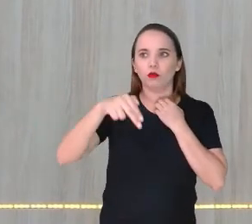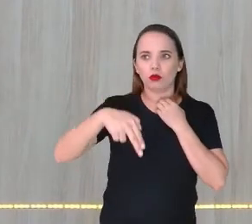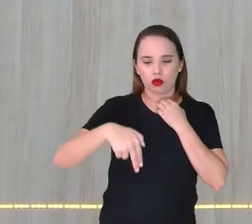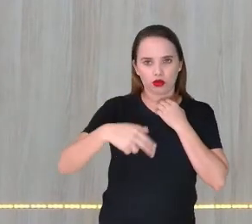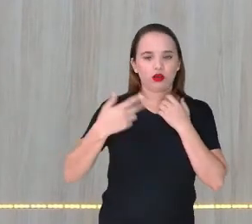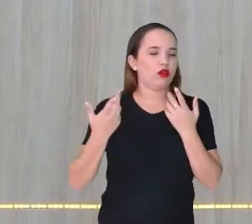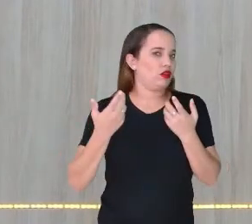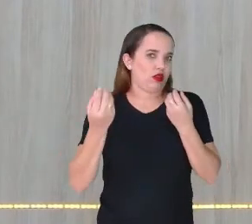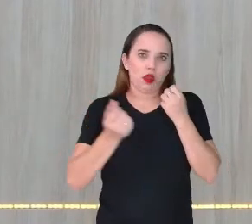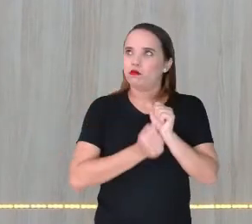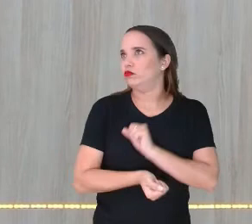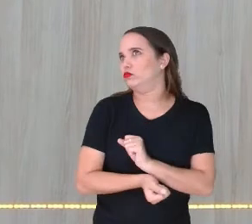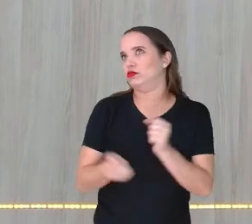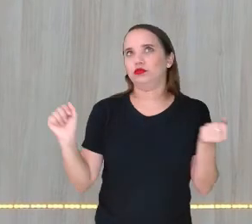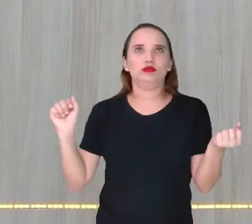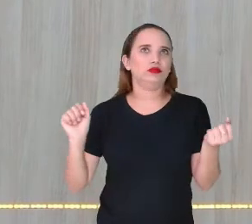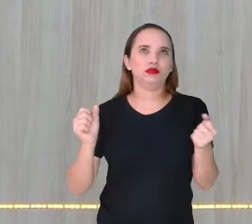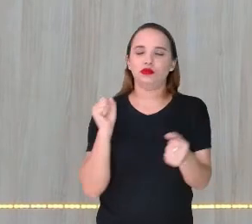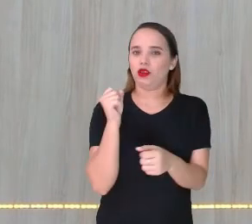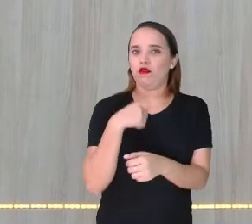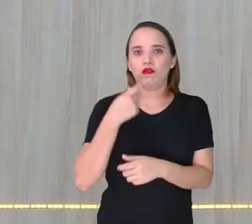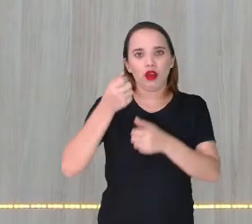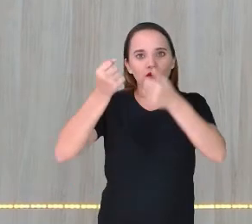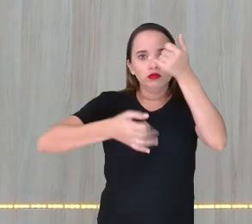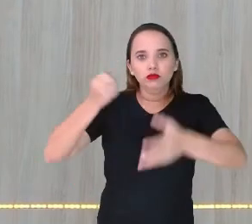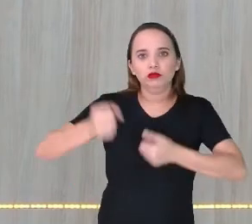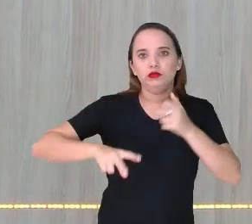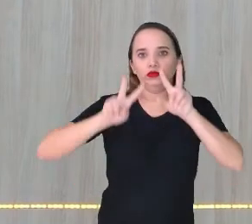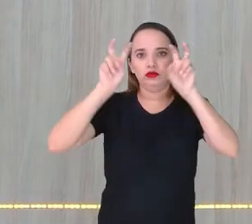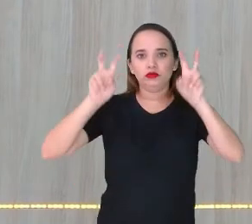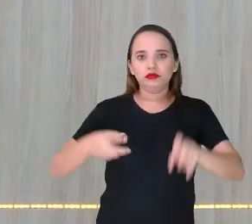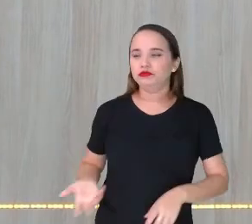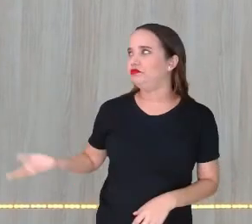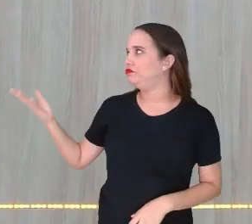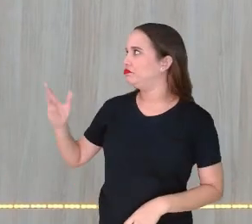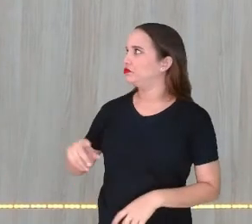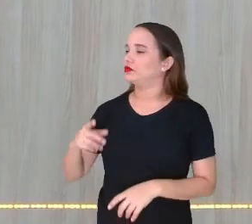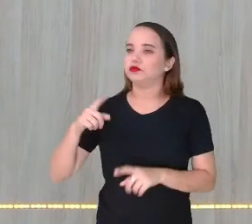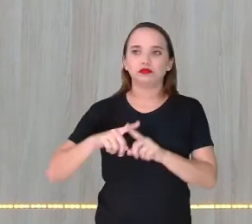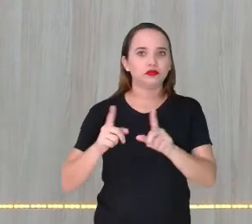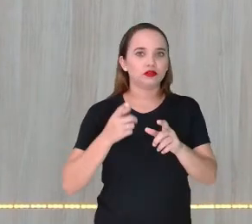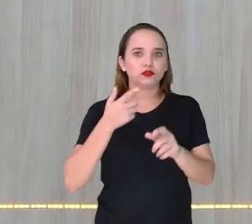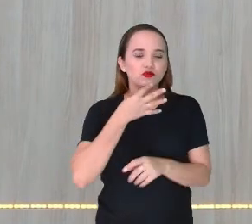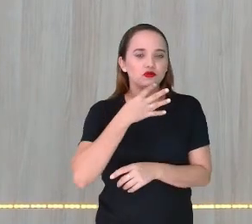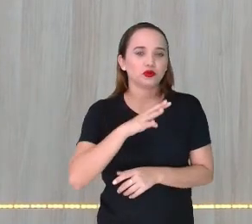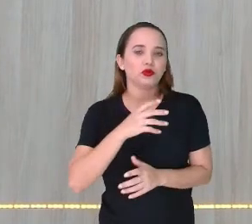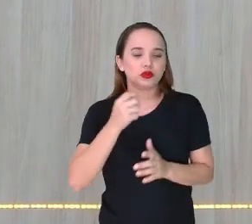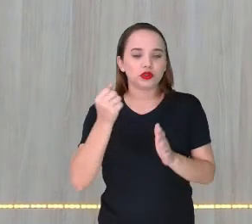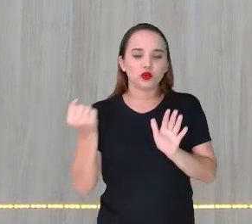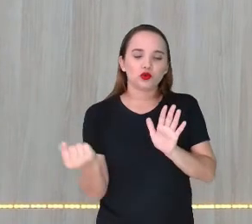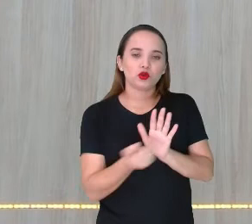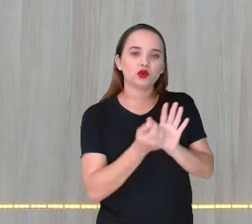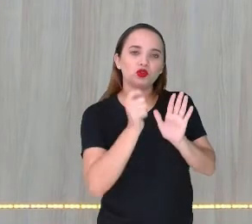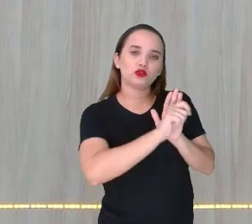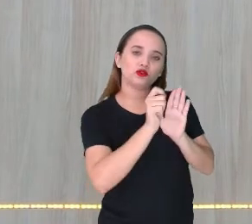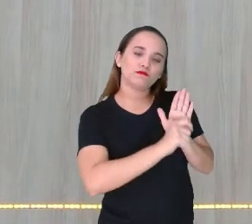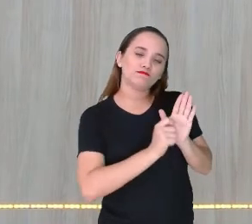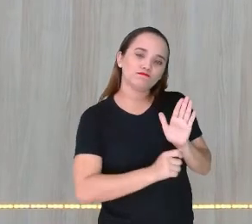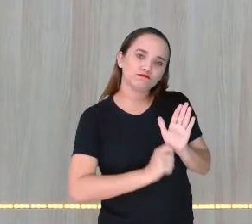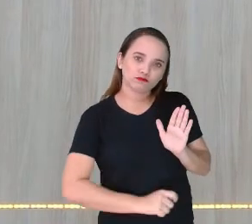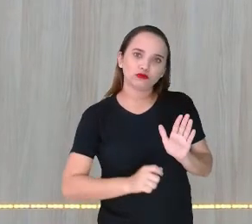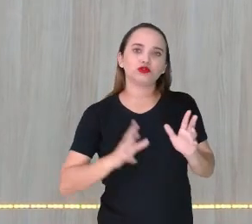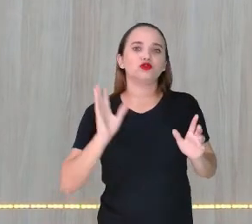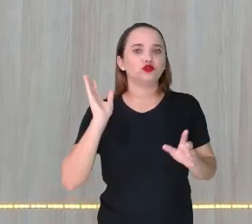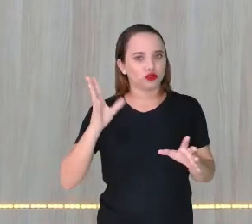que mergulhar aí nos registros que foram feitos para ele poder ter